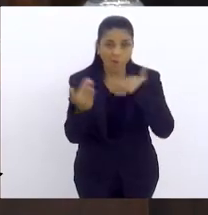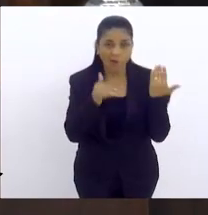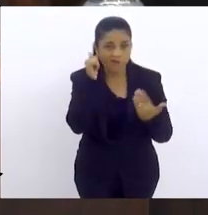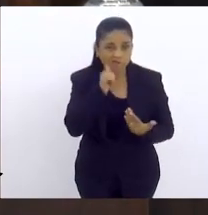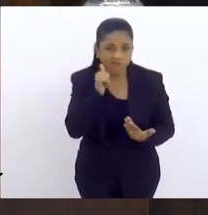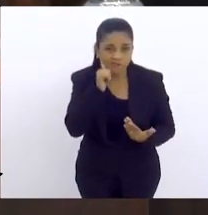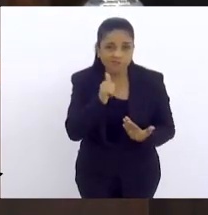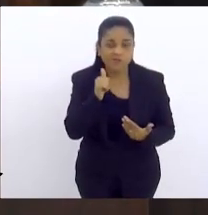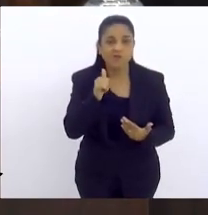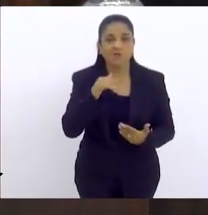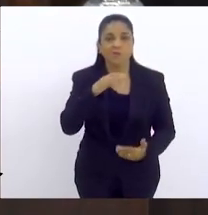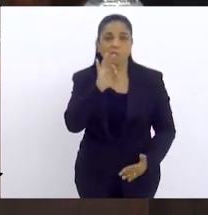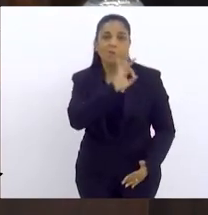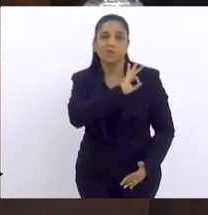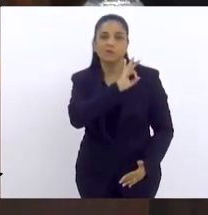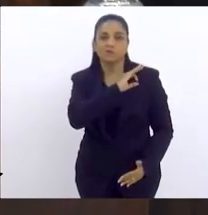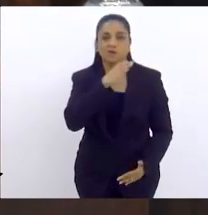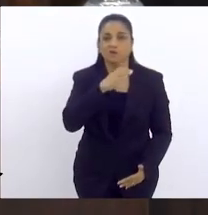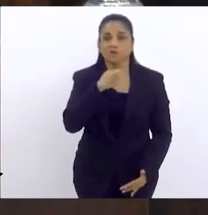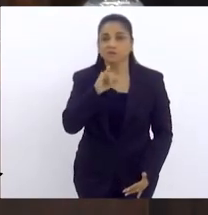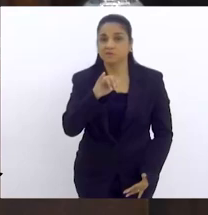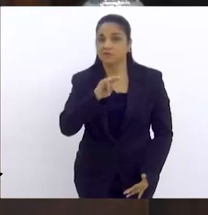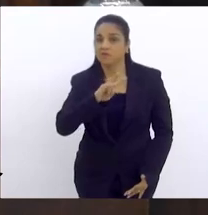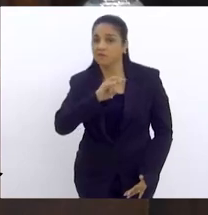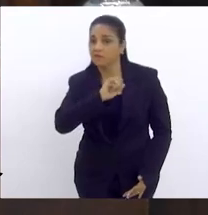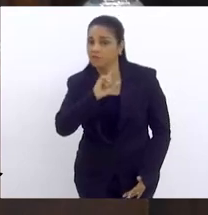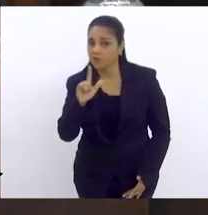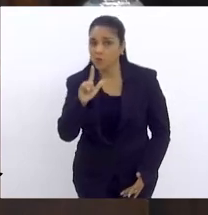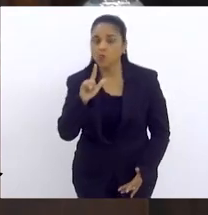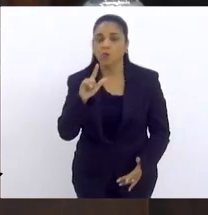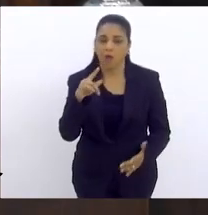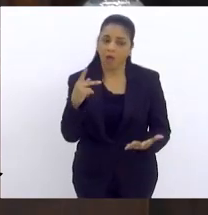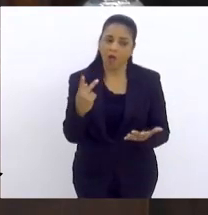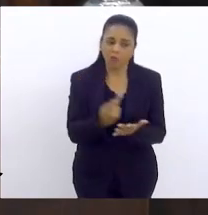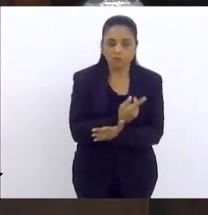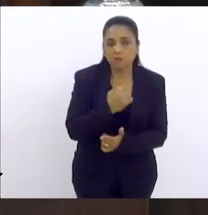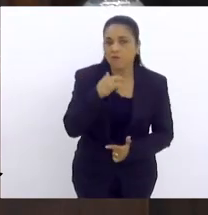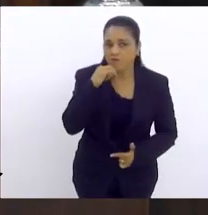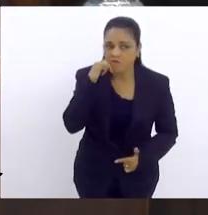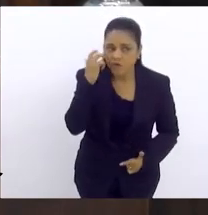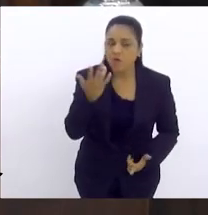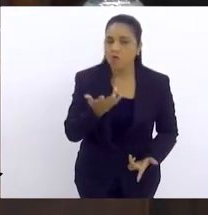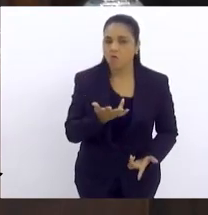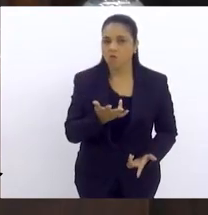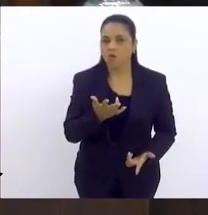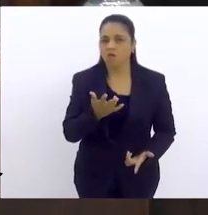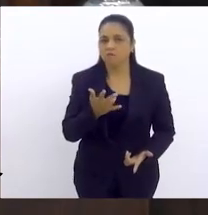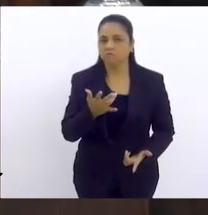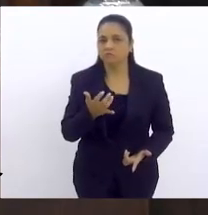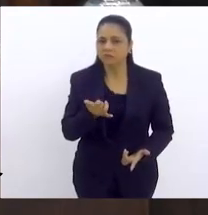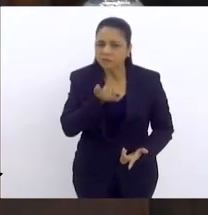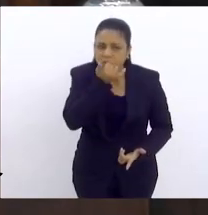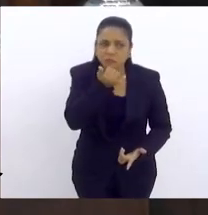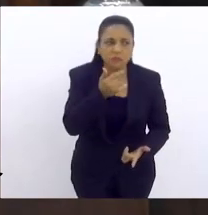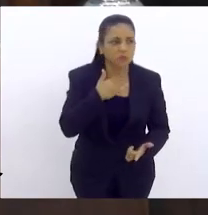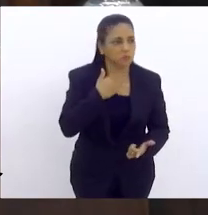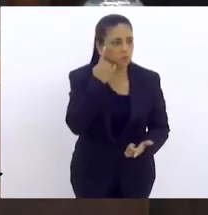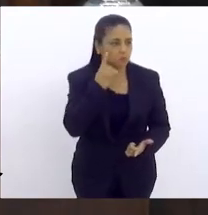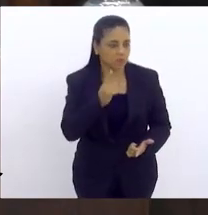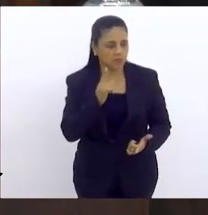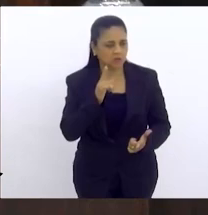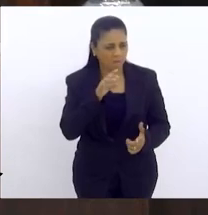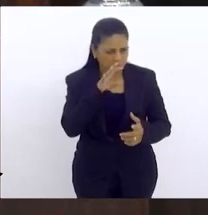que é uma vergonha aquilo que aconteceu é boa vergonha infelizmente aquilo aconteceu que já sabe se eu tiver enganado acho que já pegaram o